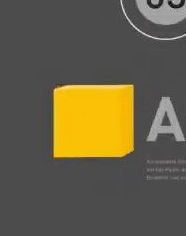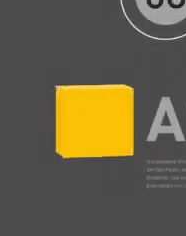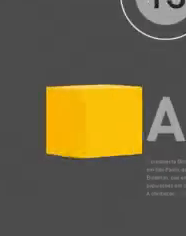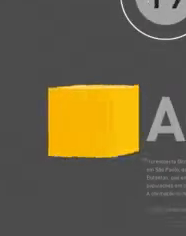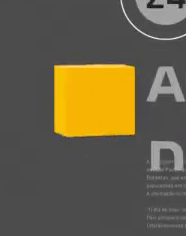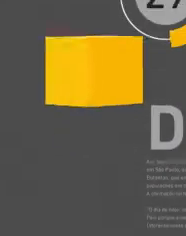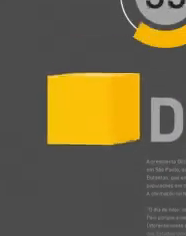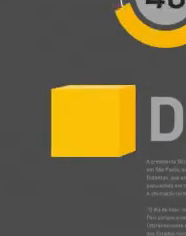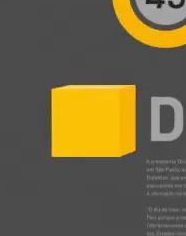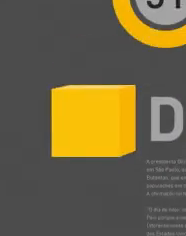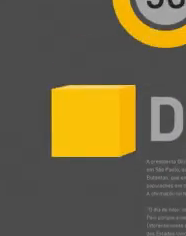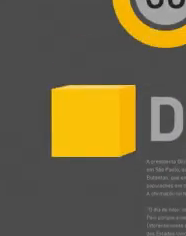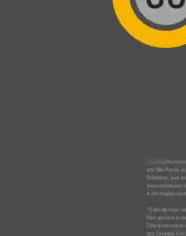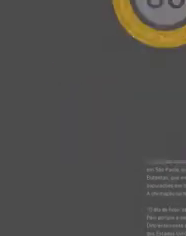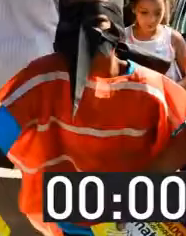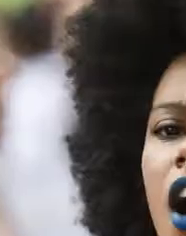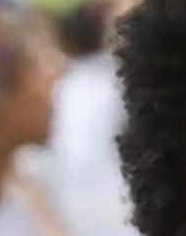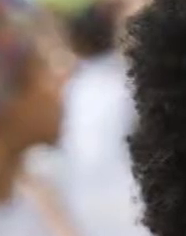o